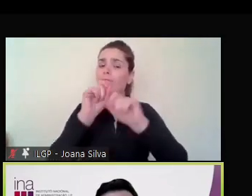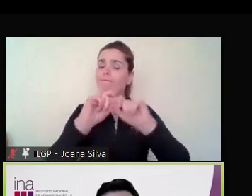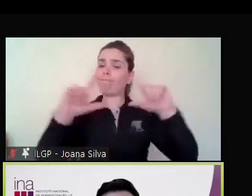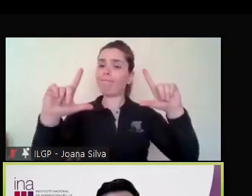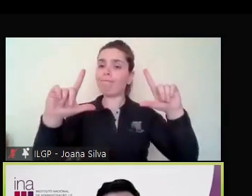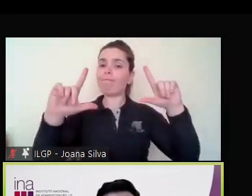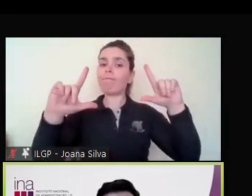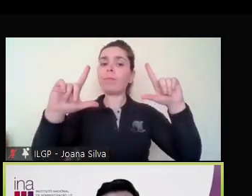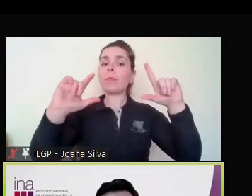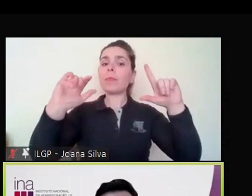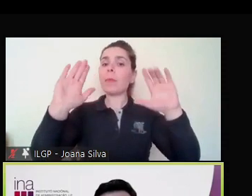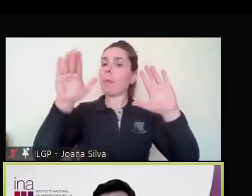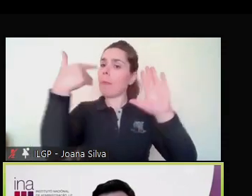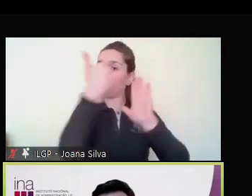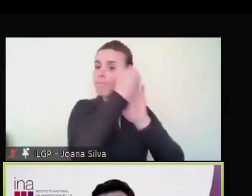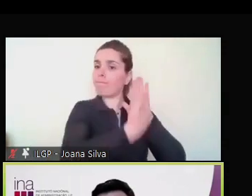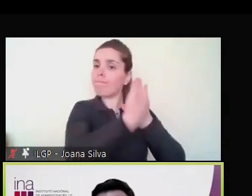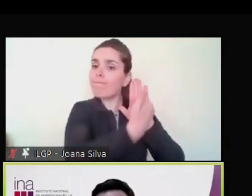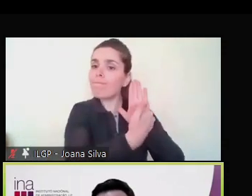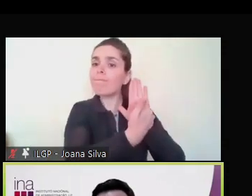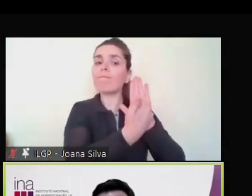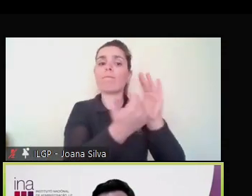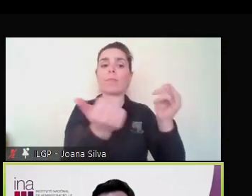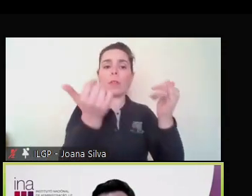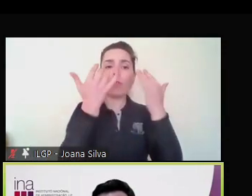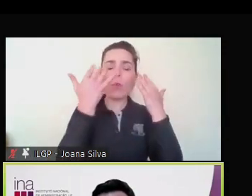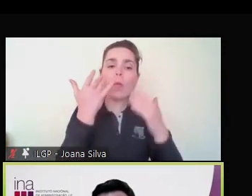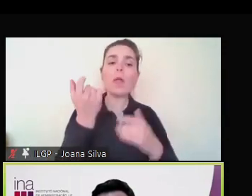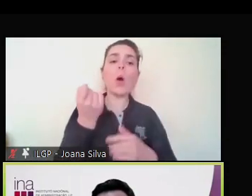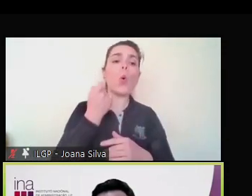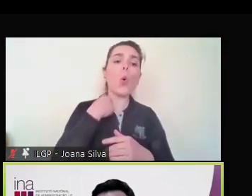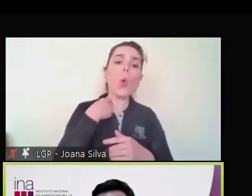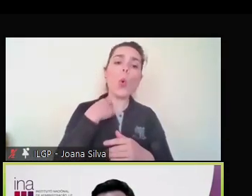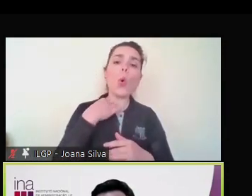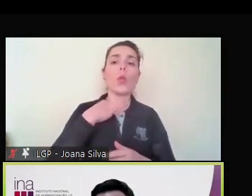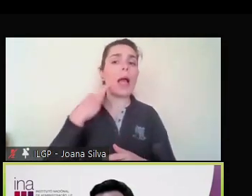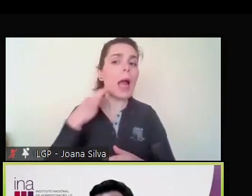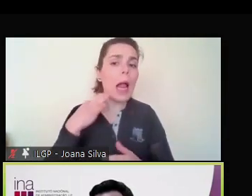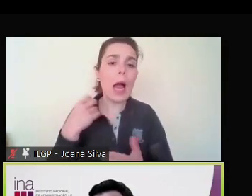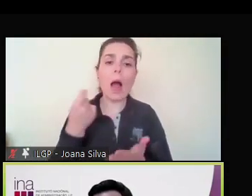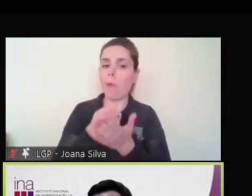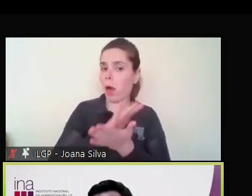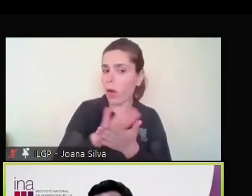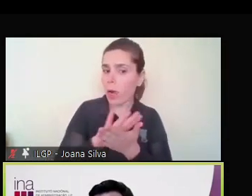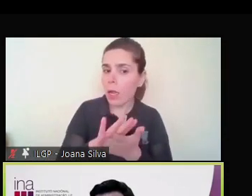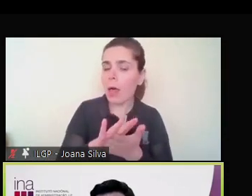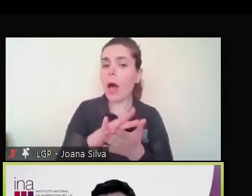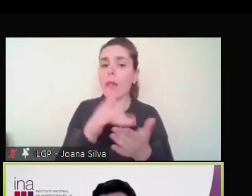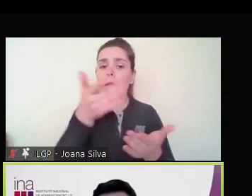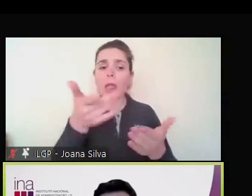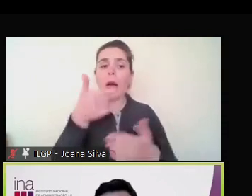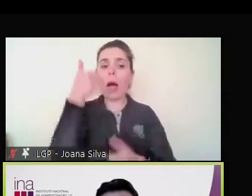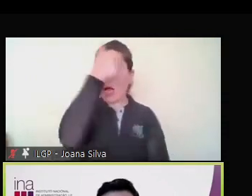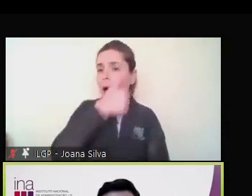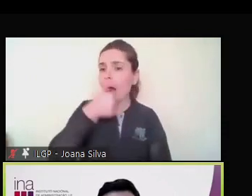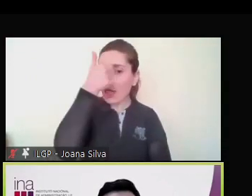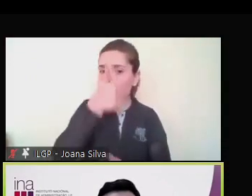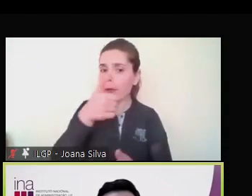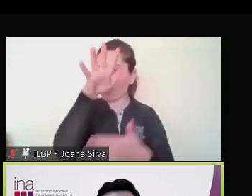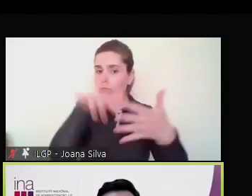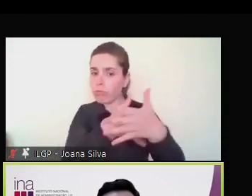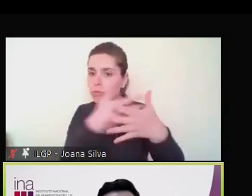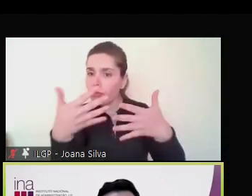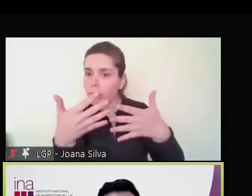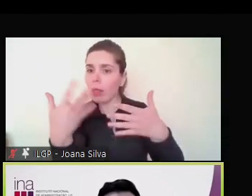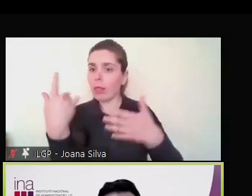na primeira página, tem sempre os cursos gratuitos em matéria de PRR que podem consultar, onde aparece sempre o calendário atualizado. Bom,